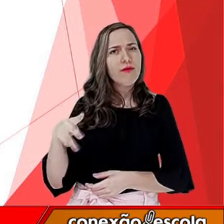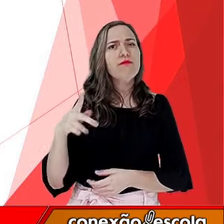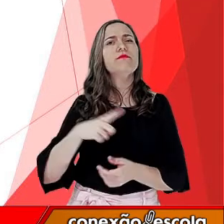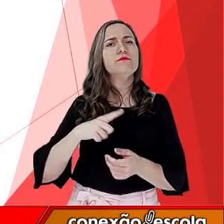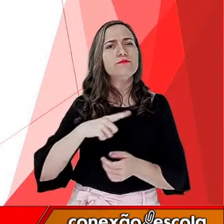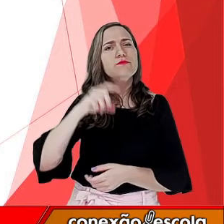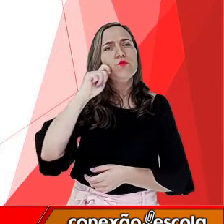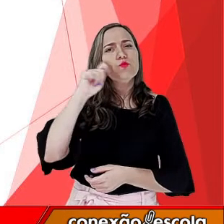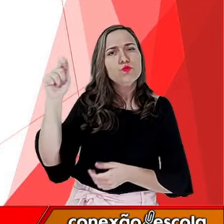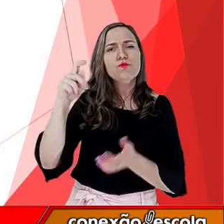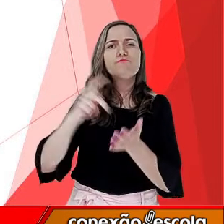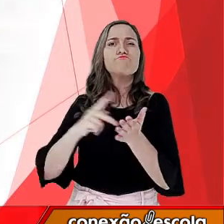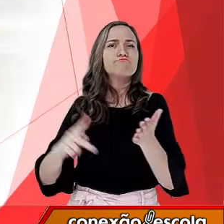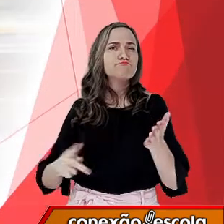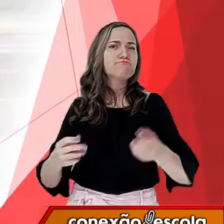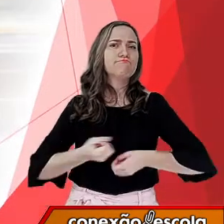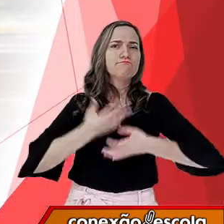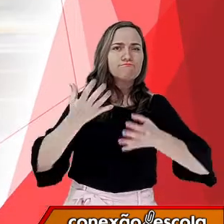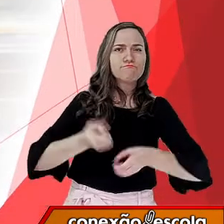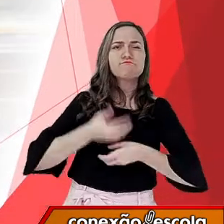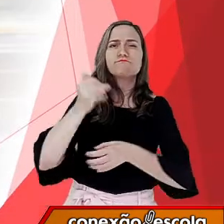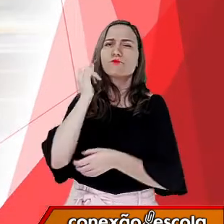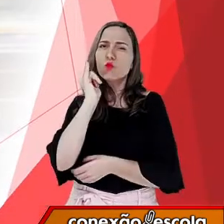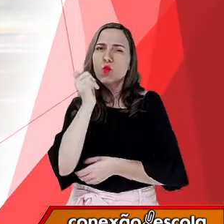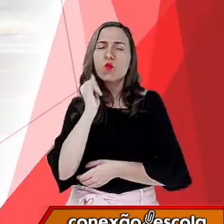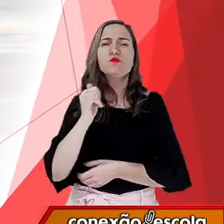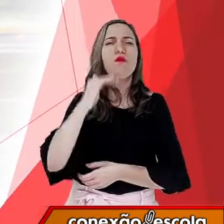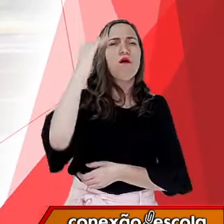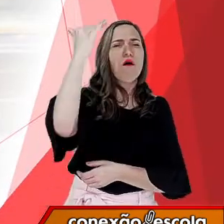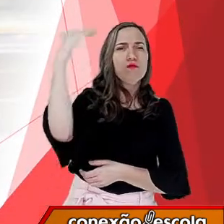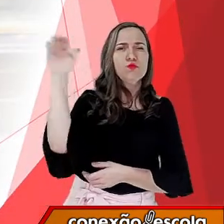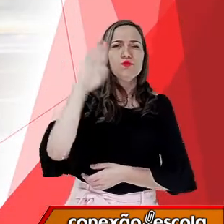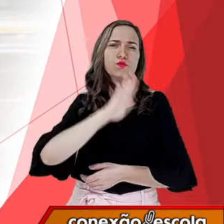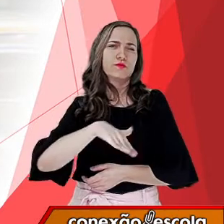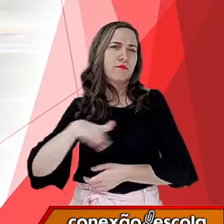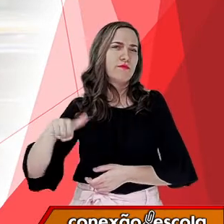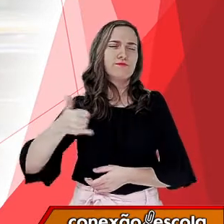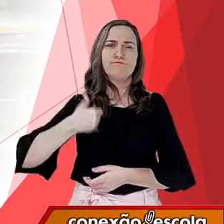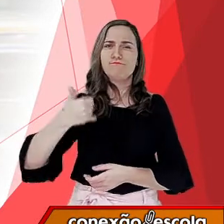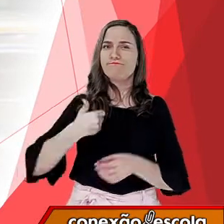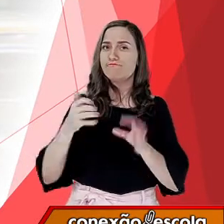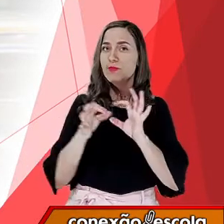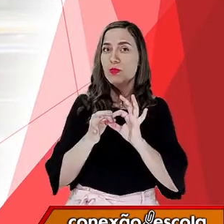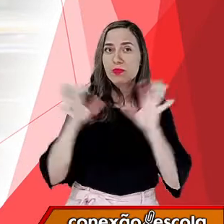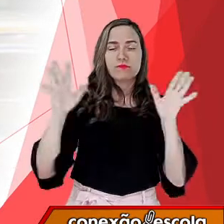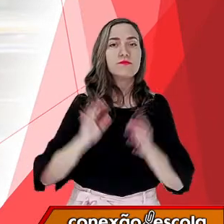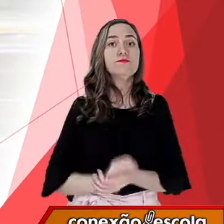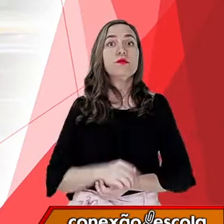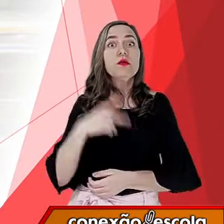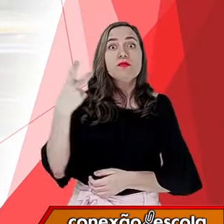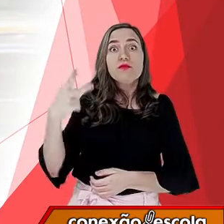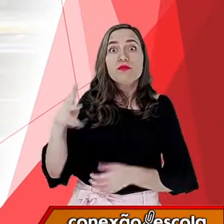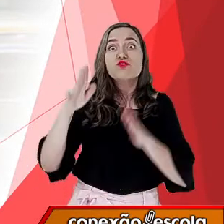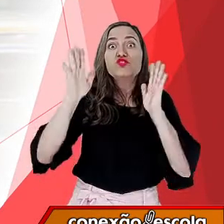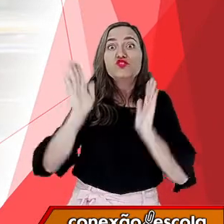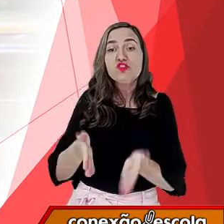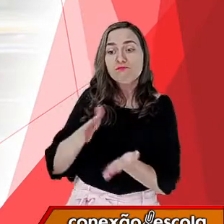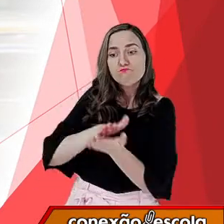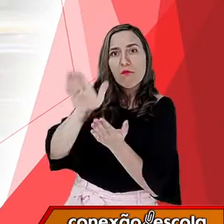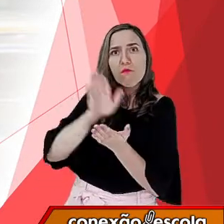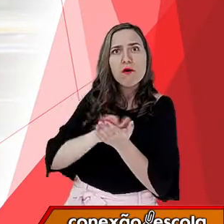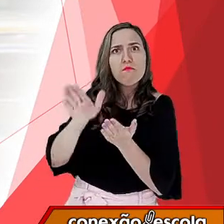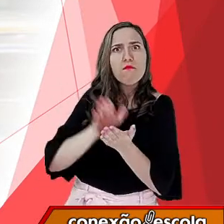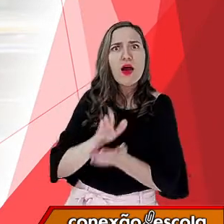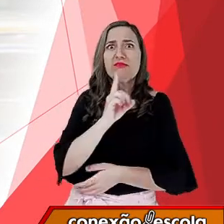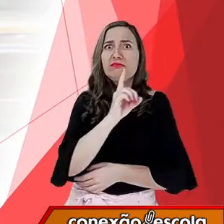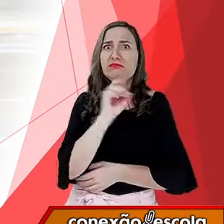e contos para adultos e crianças de todas as idades. Ela tem mais de 100 livros publicados